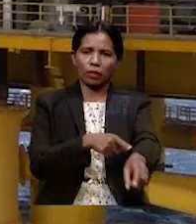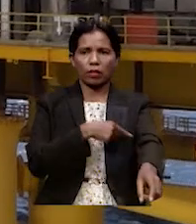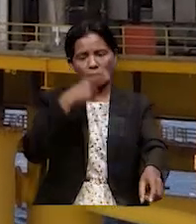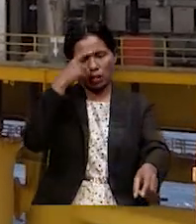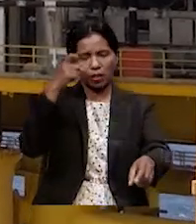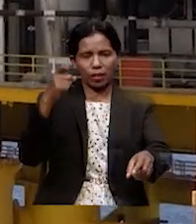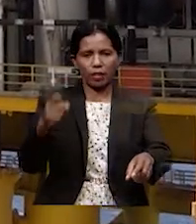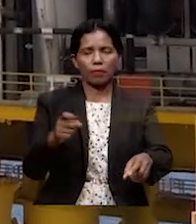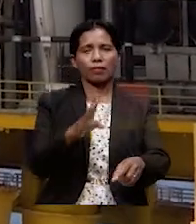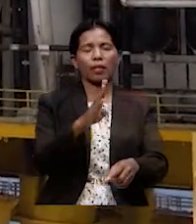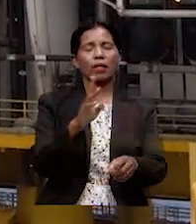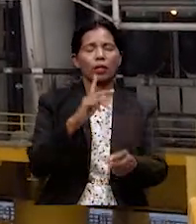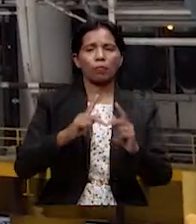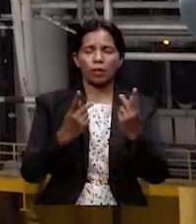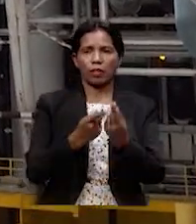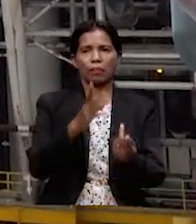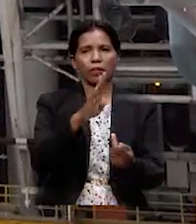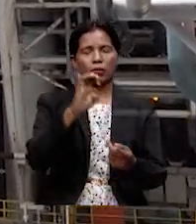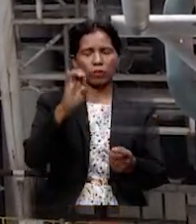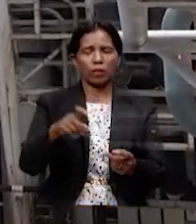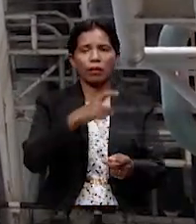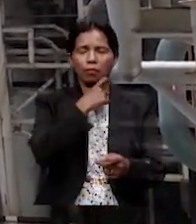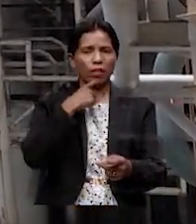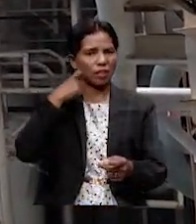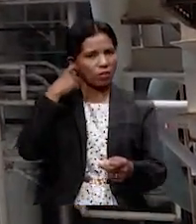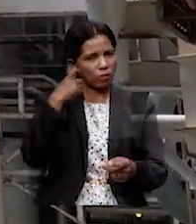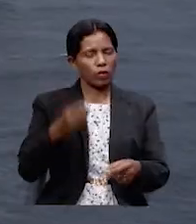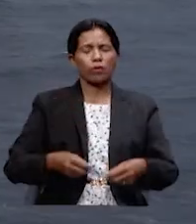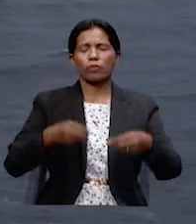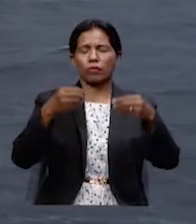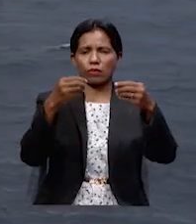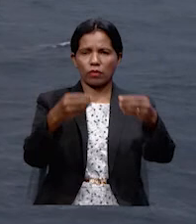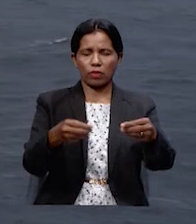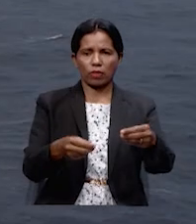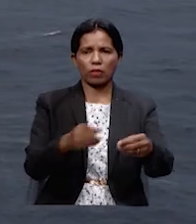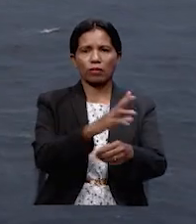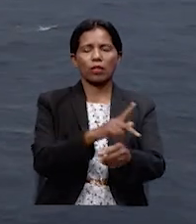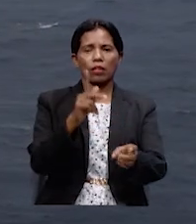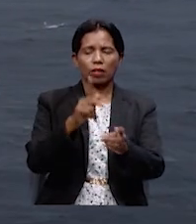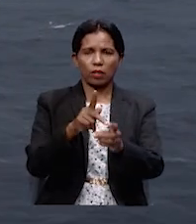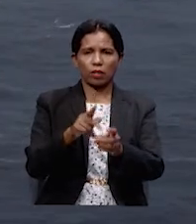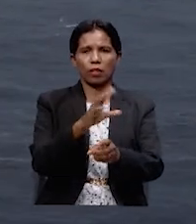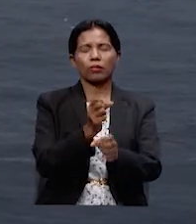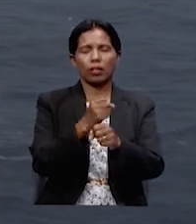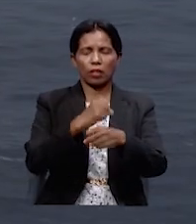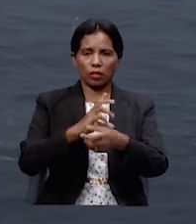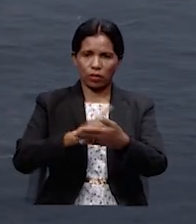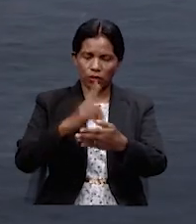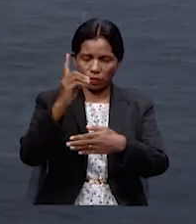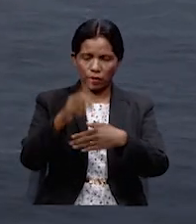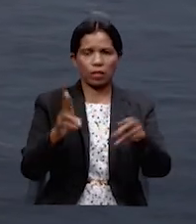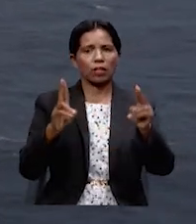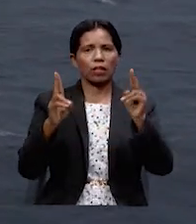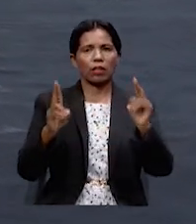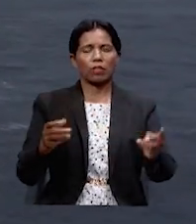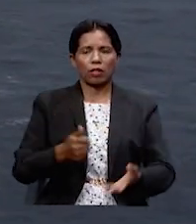campo baiunda mos marangona nune tem que for atenção no for prioridade ba campo Greater Sunrise a tu bele halo desenvolvimento